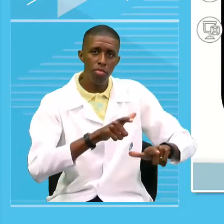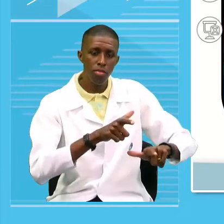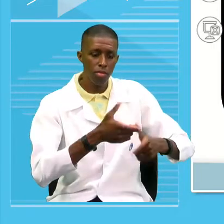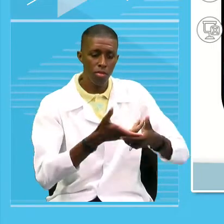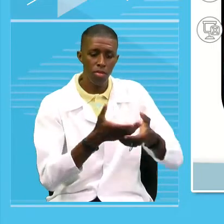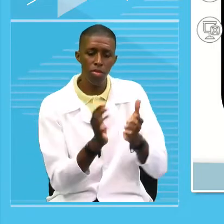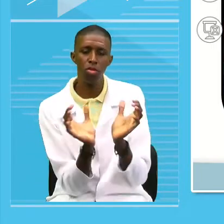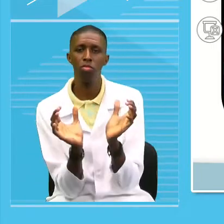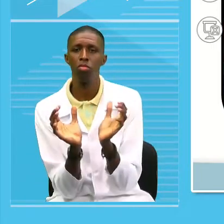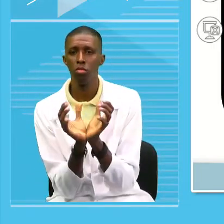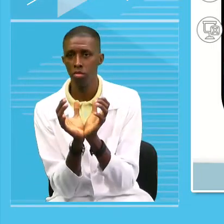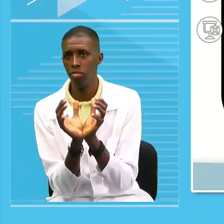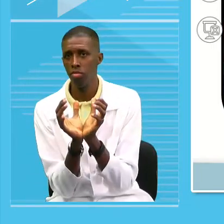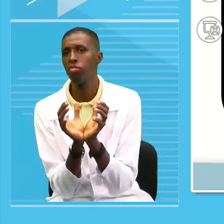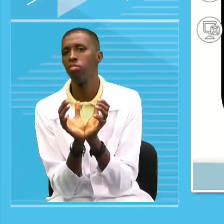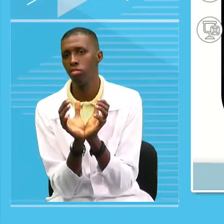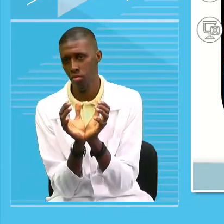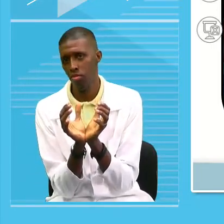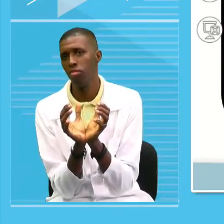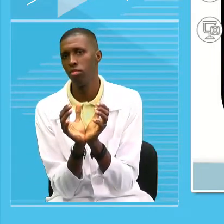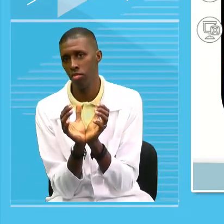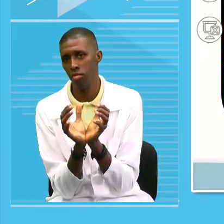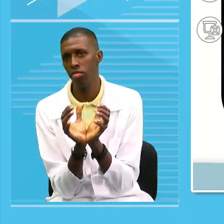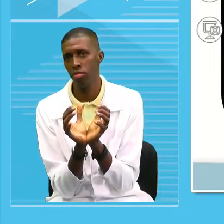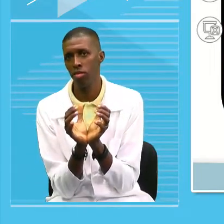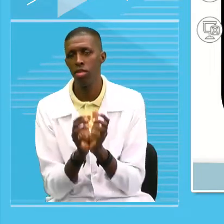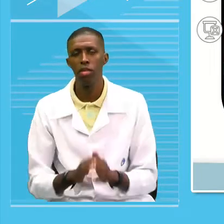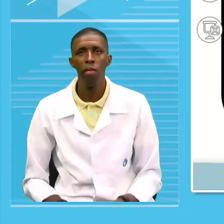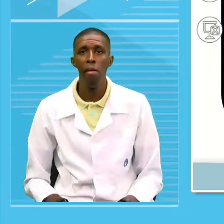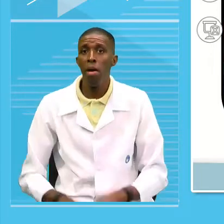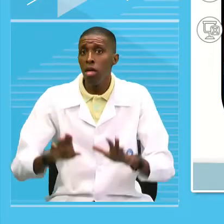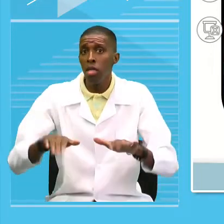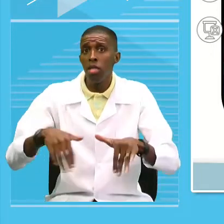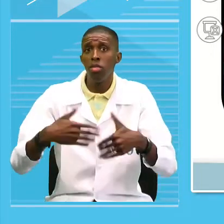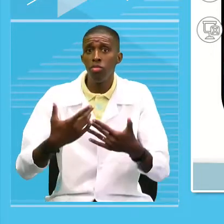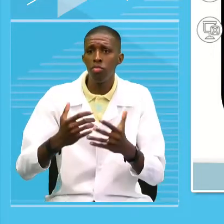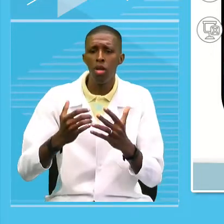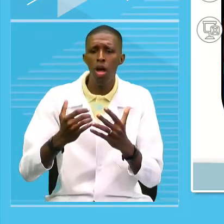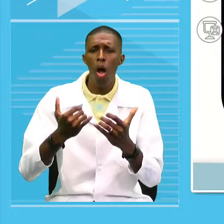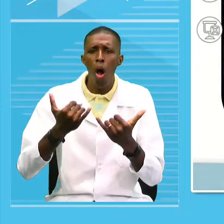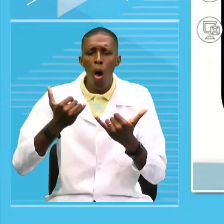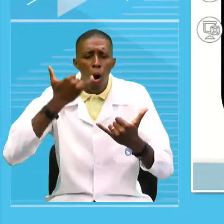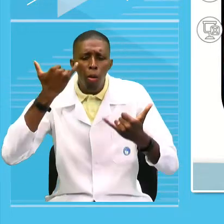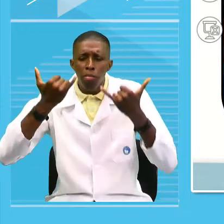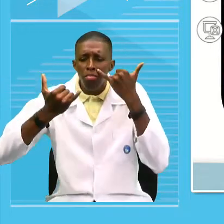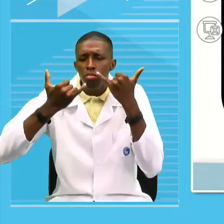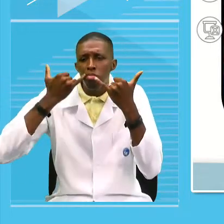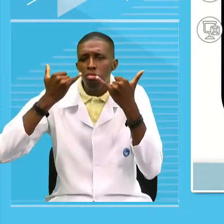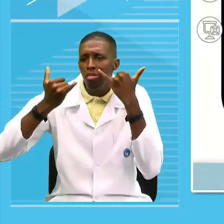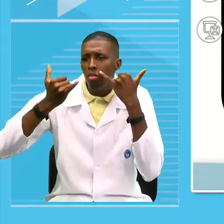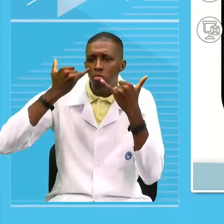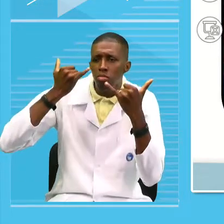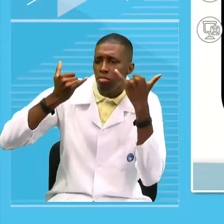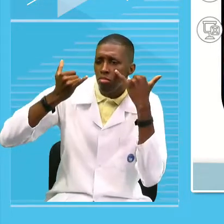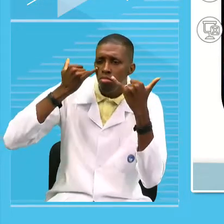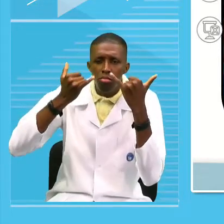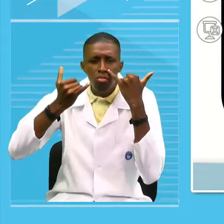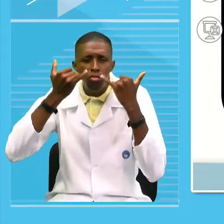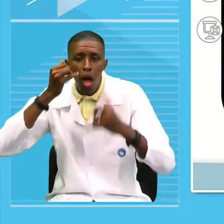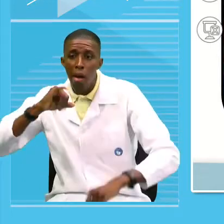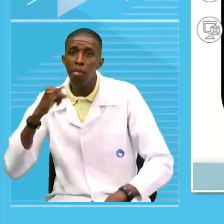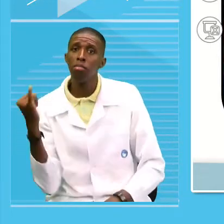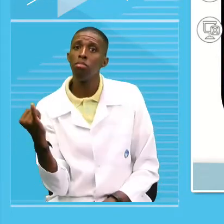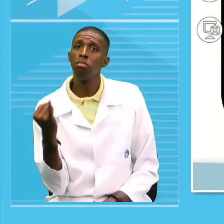essa informação para o teu cotidiano gente nós estamos sempre interagindo com outras pessoas né